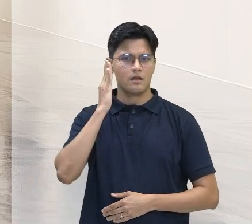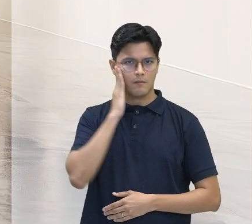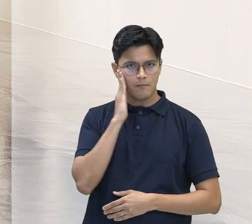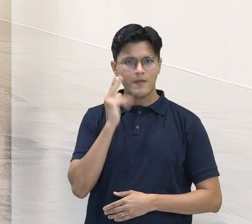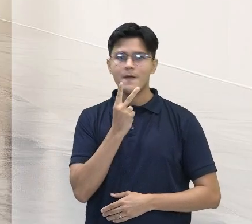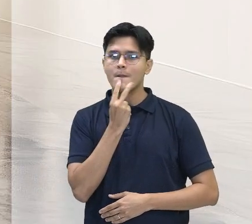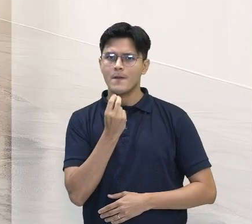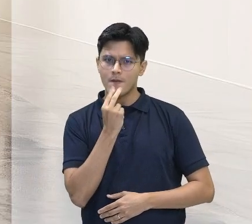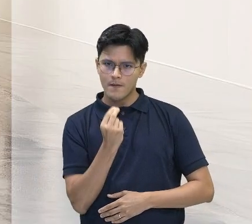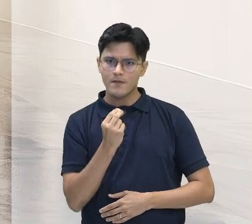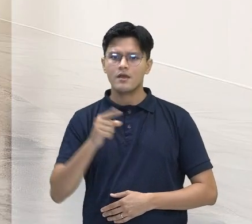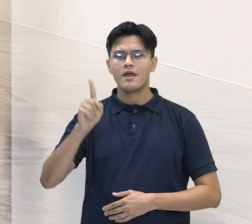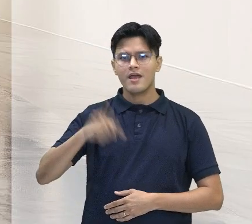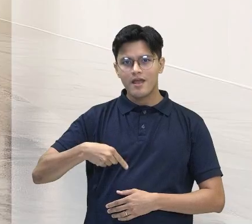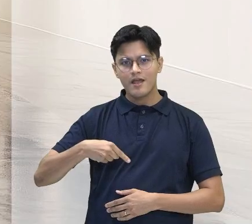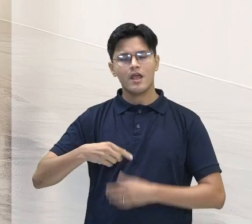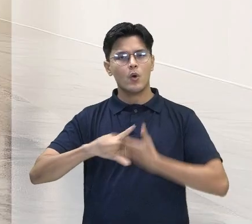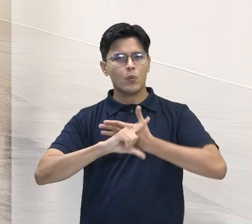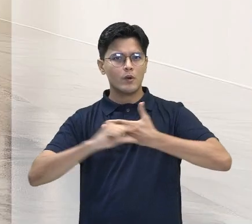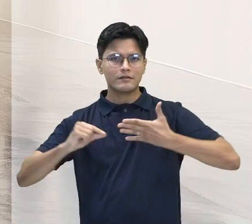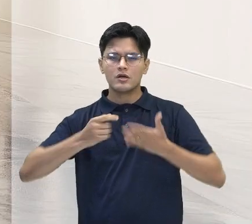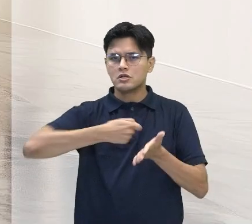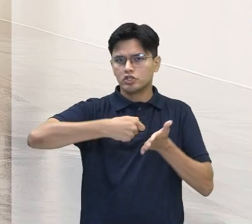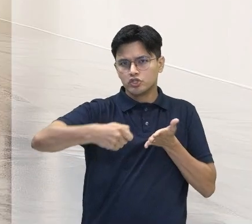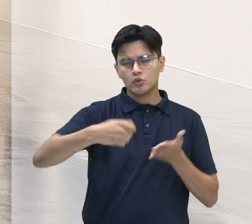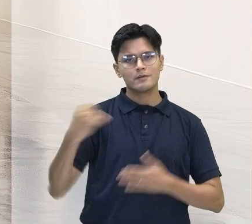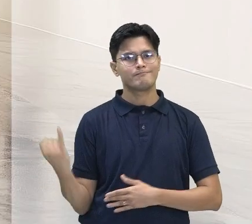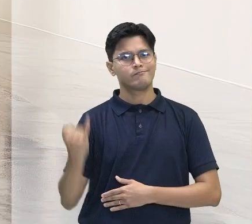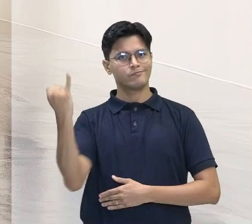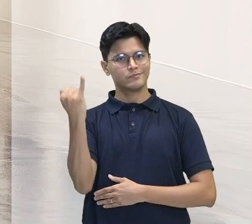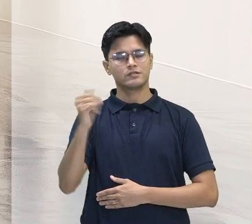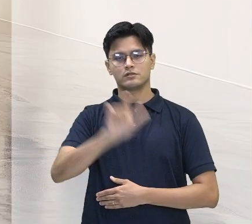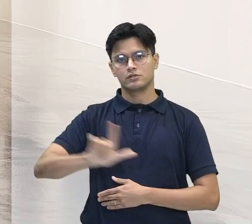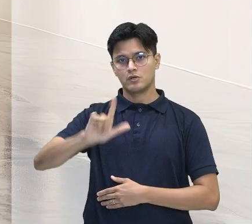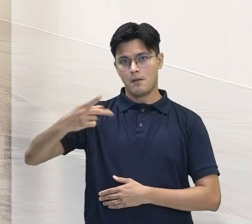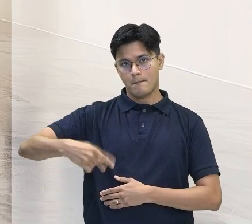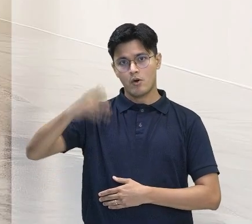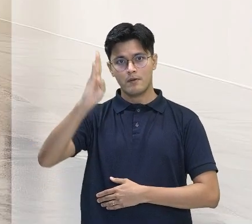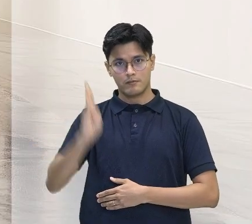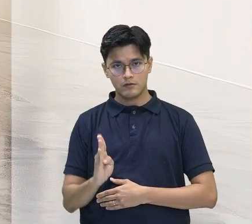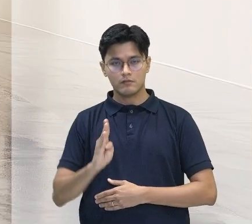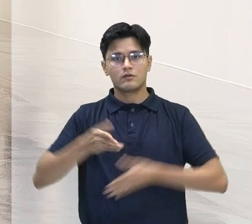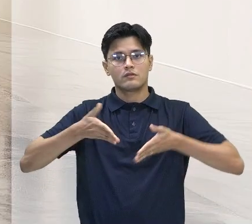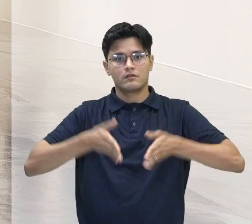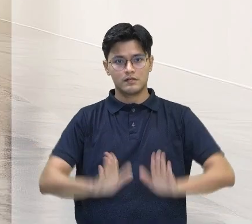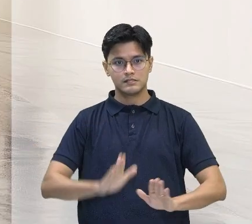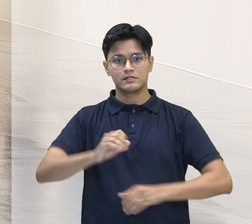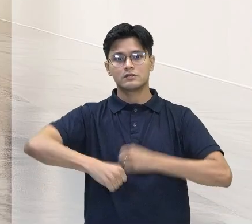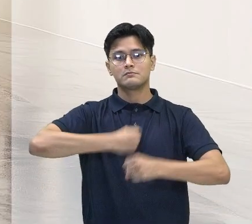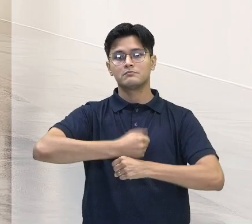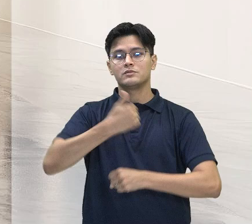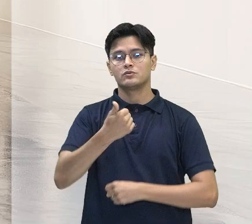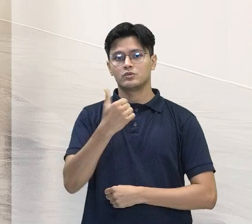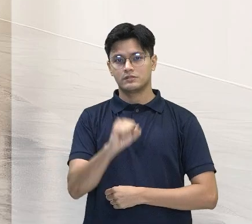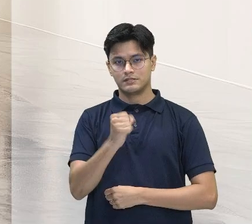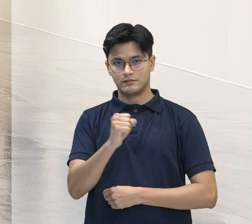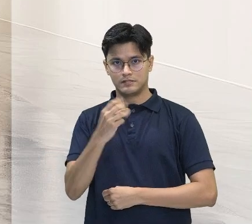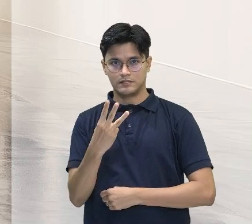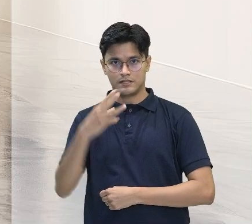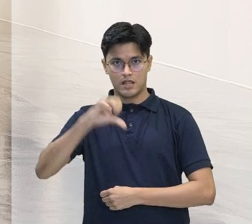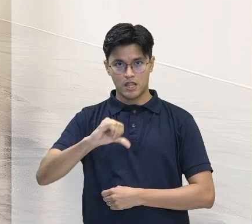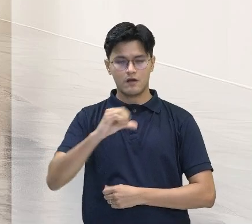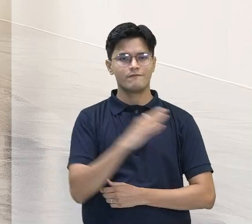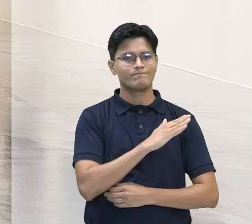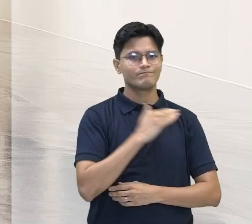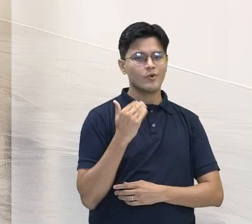dos maiores escritores da literatura brasileira, nascido no Rio de Janeiro em 1839 e falecido em